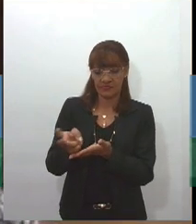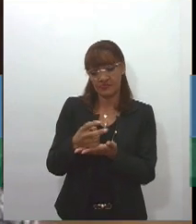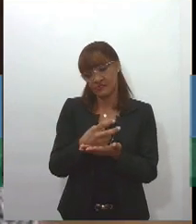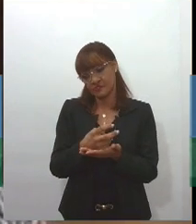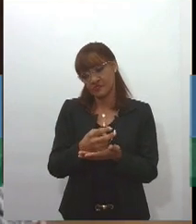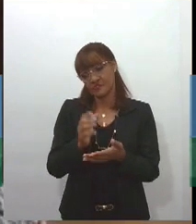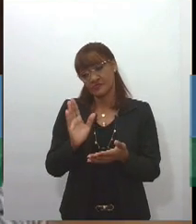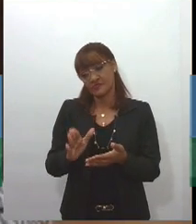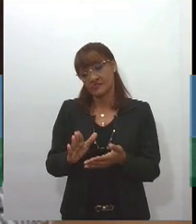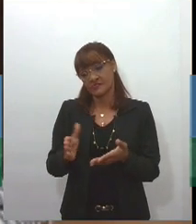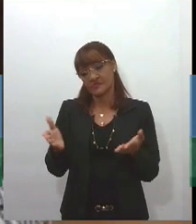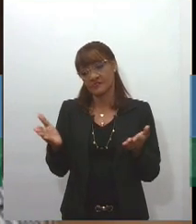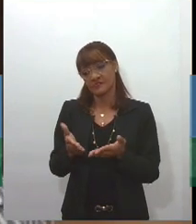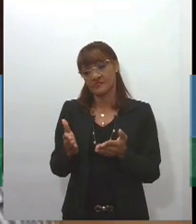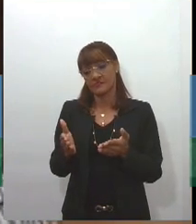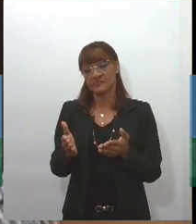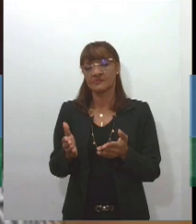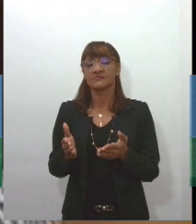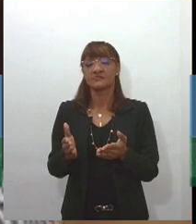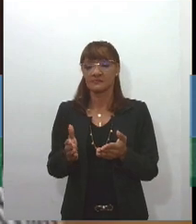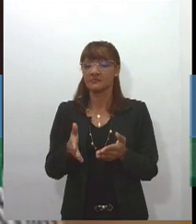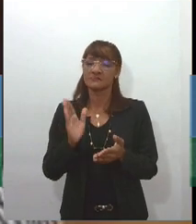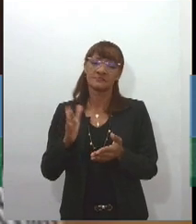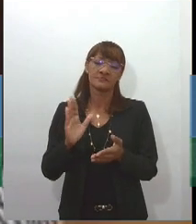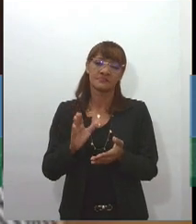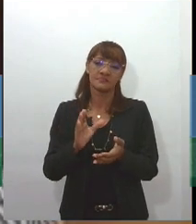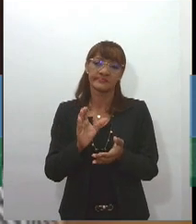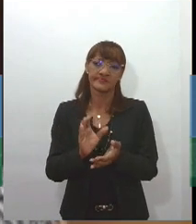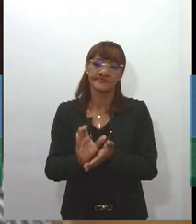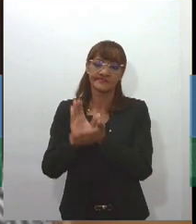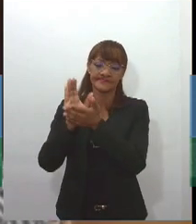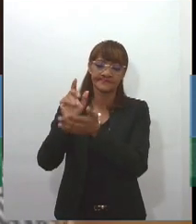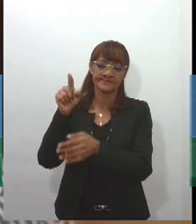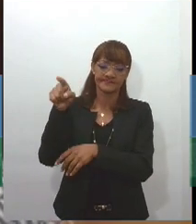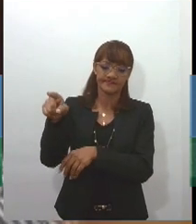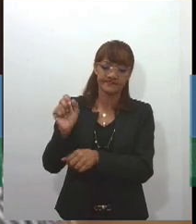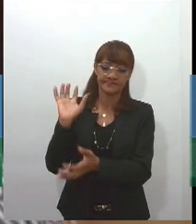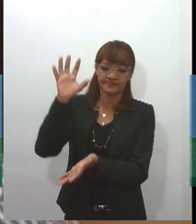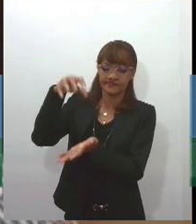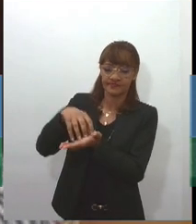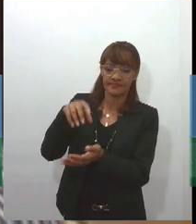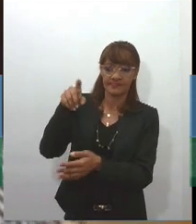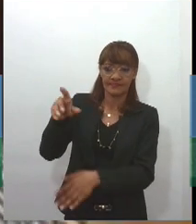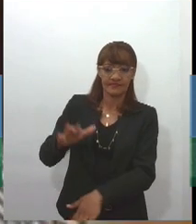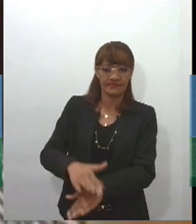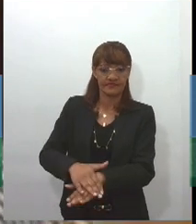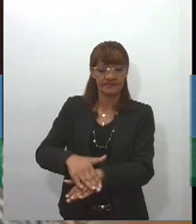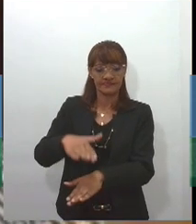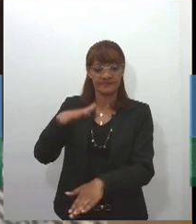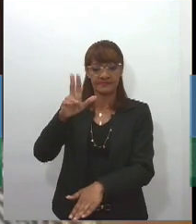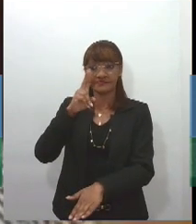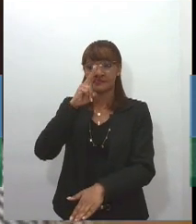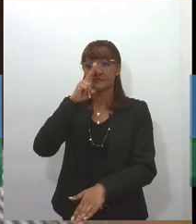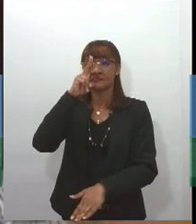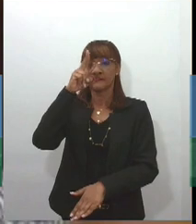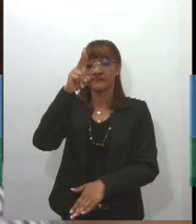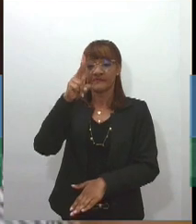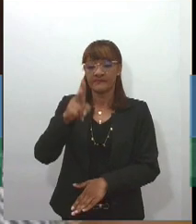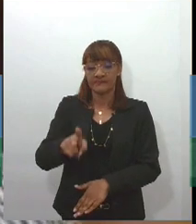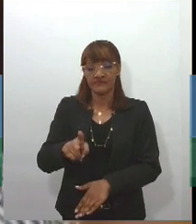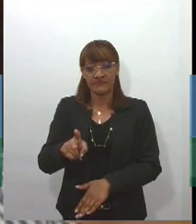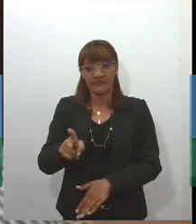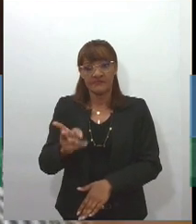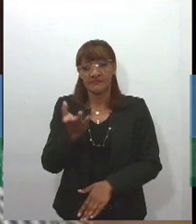transferido a um conselho gestor que vai ser o órgão mais poderoso da República esse conselho gestor vai